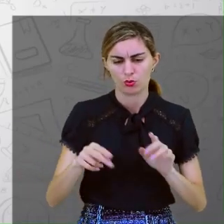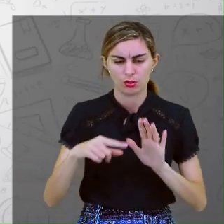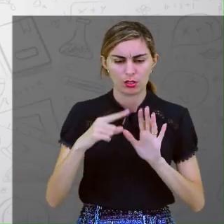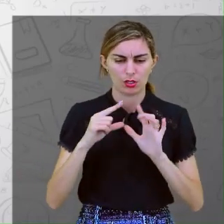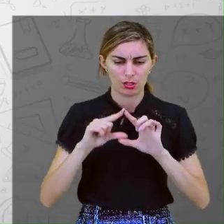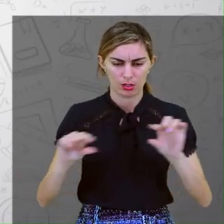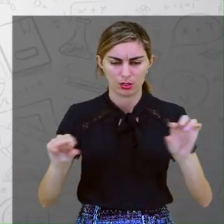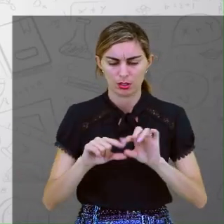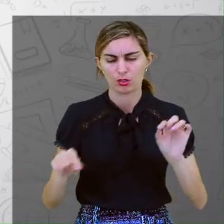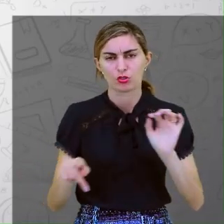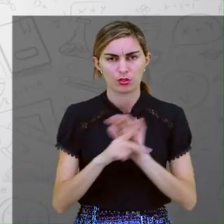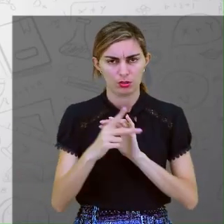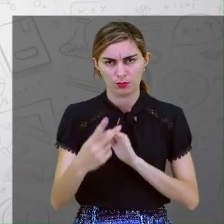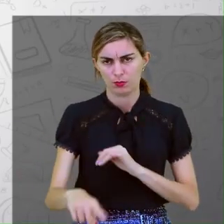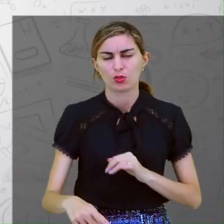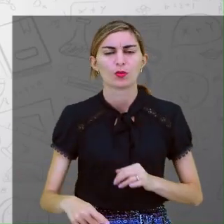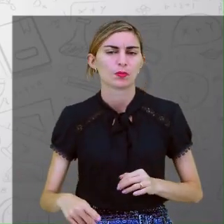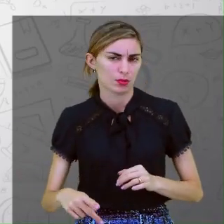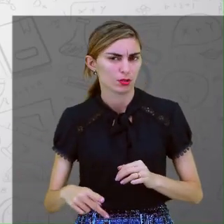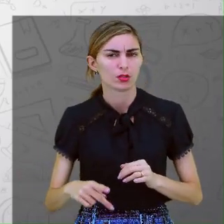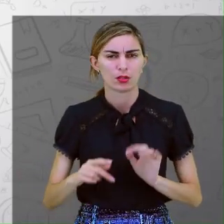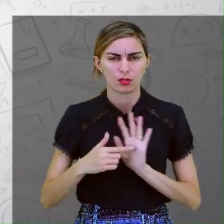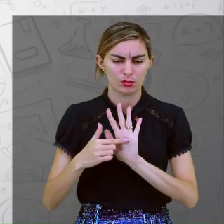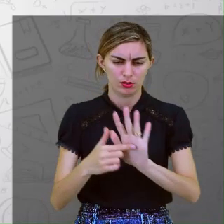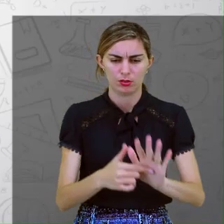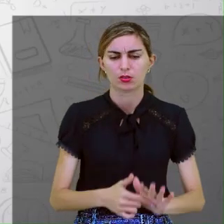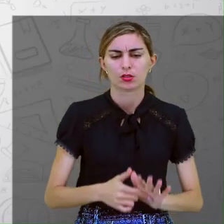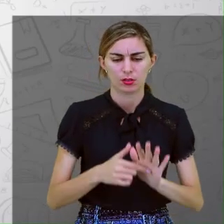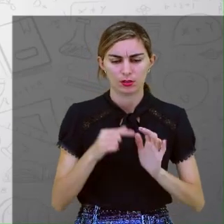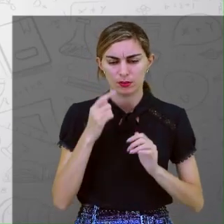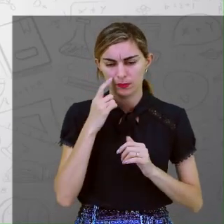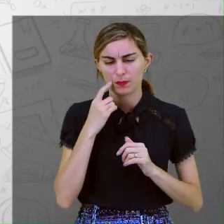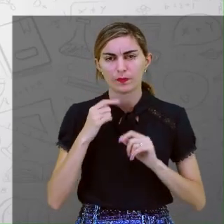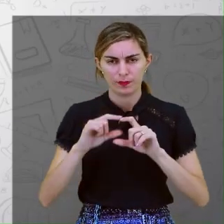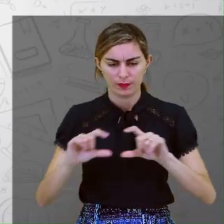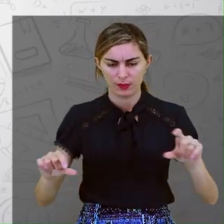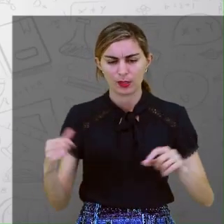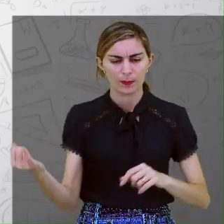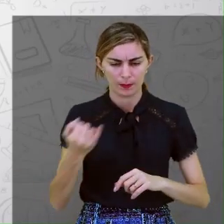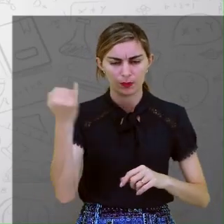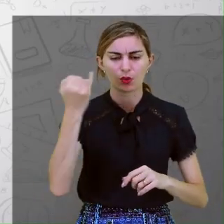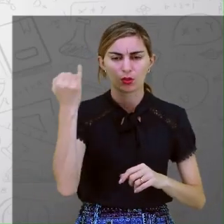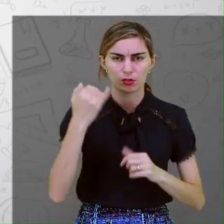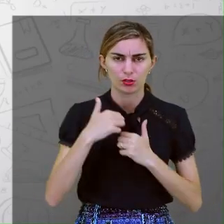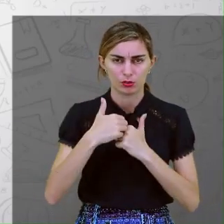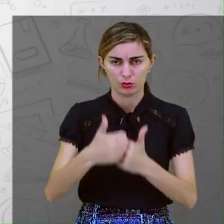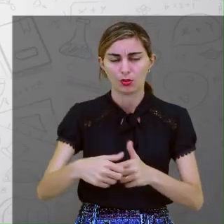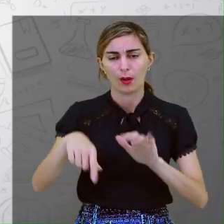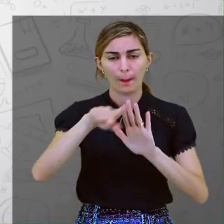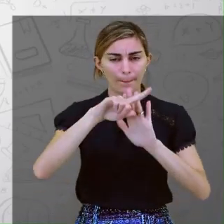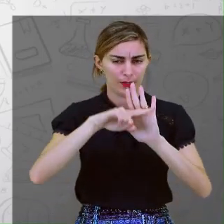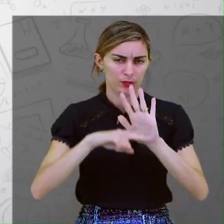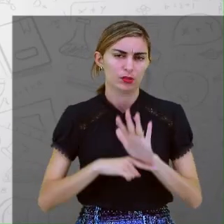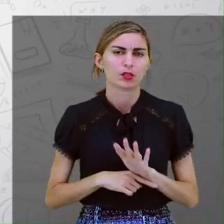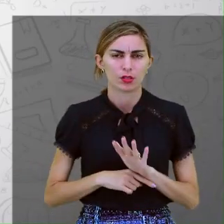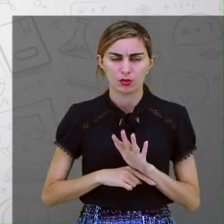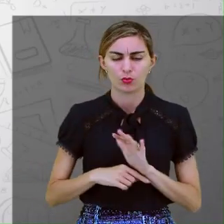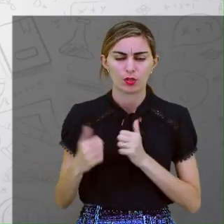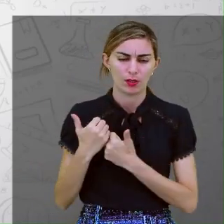própria, desde que ela esteja indicada na planta baixa. Tá? Então é importante aí seguir um padrão